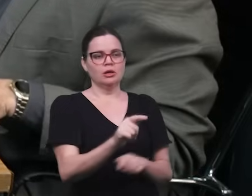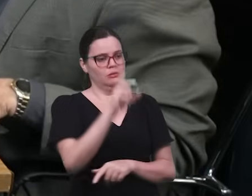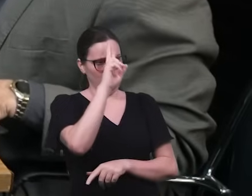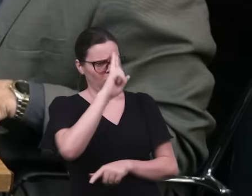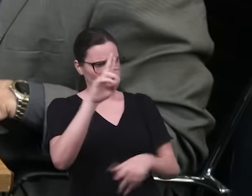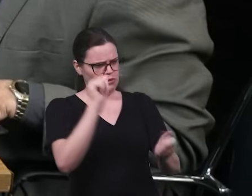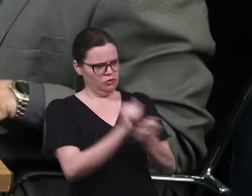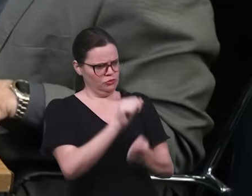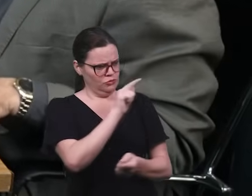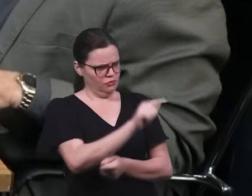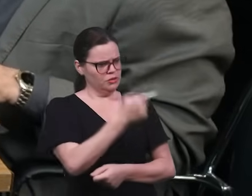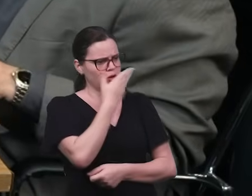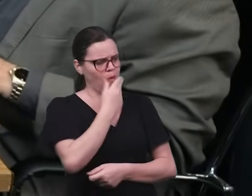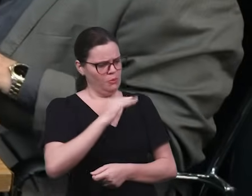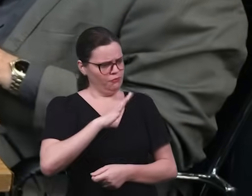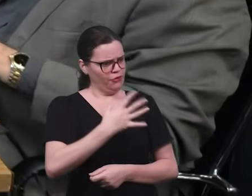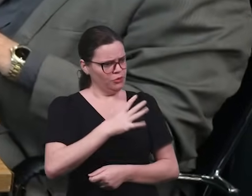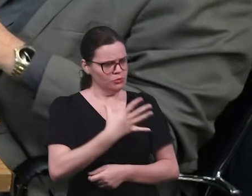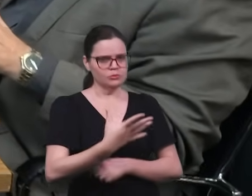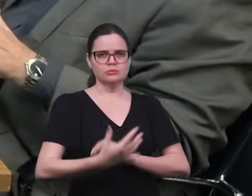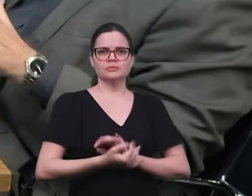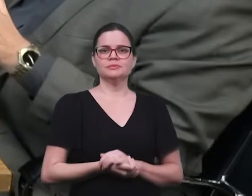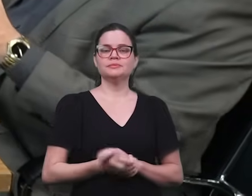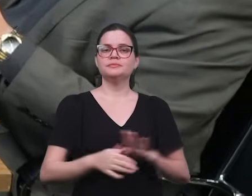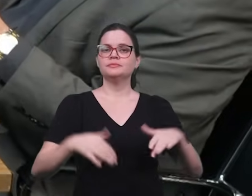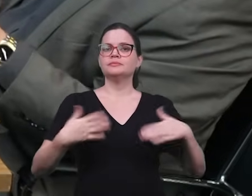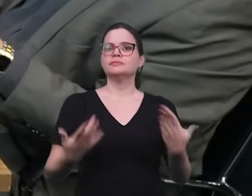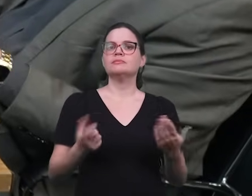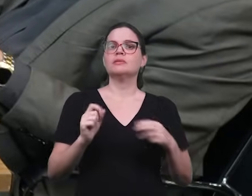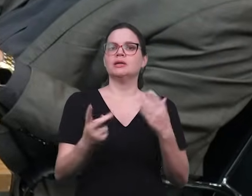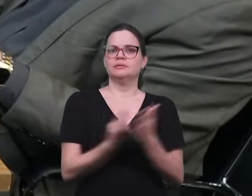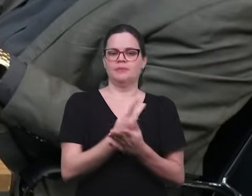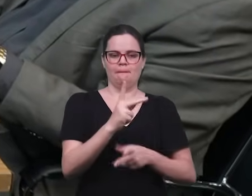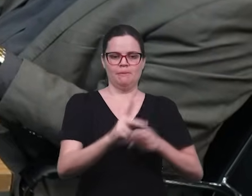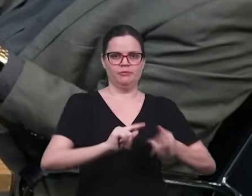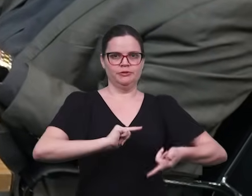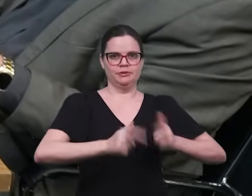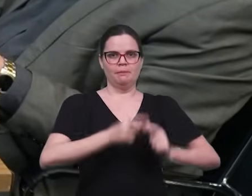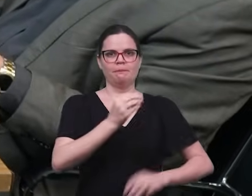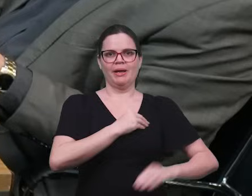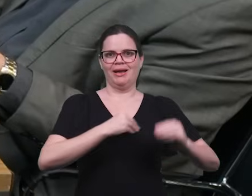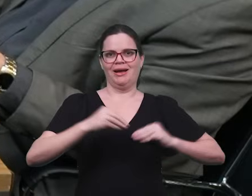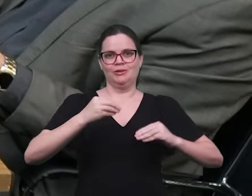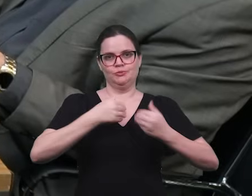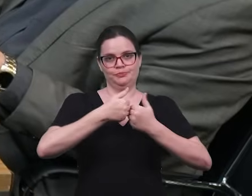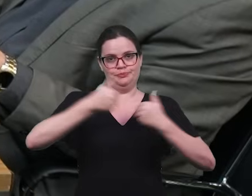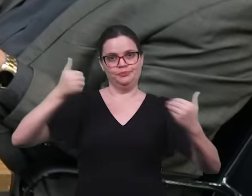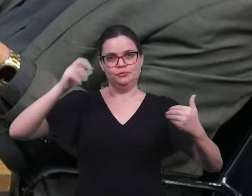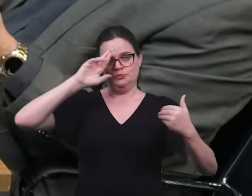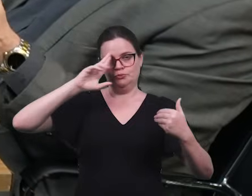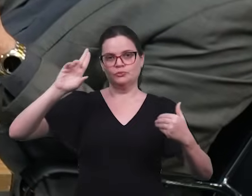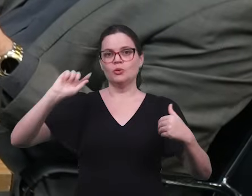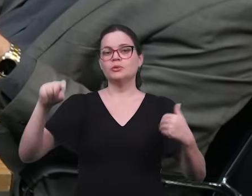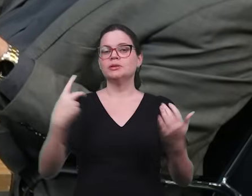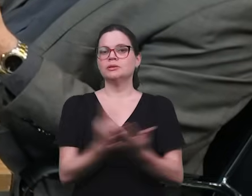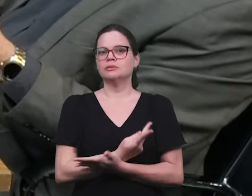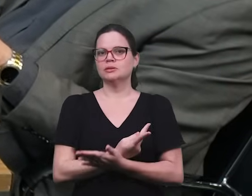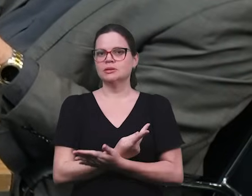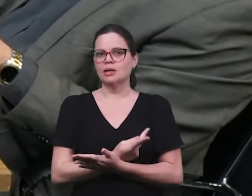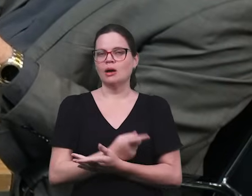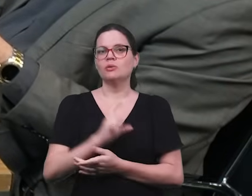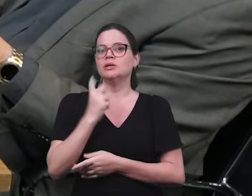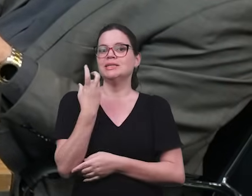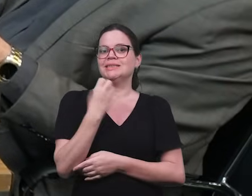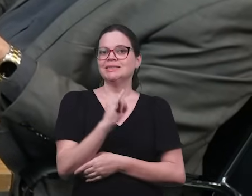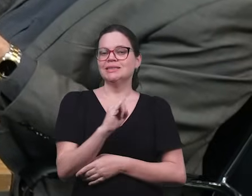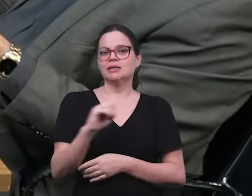respeito desse chamado de Gideão. Qual a situação? Israel pecou, Israel se afastou. Né? E o que acontecia quando